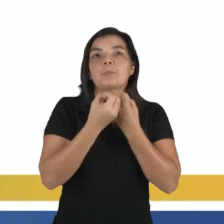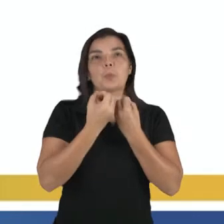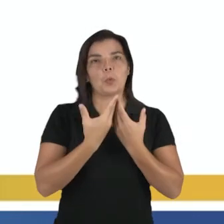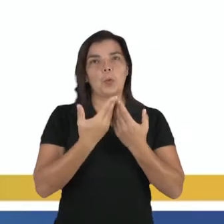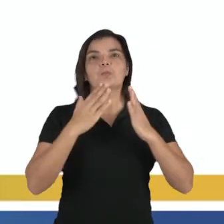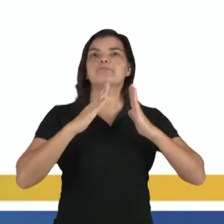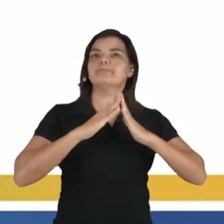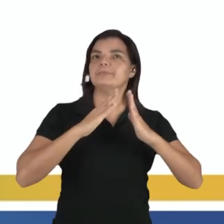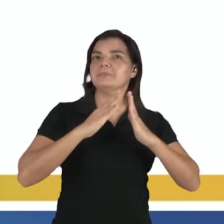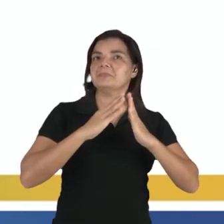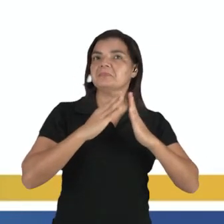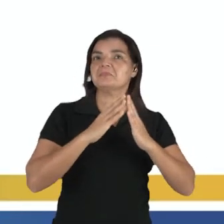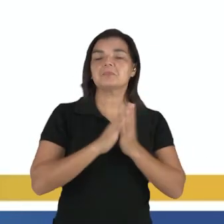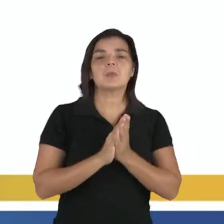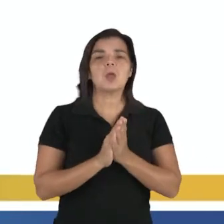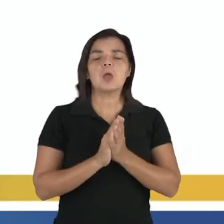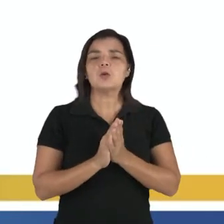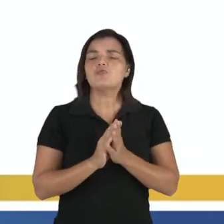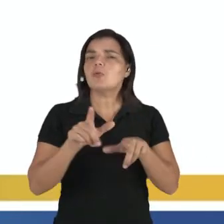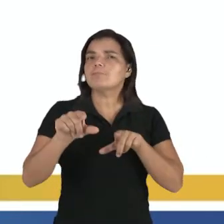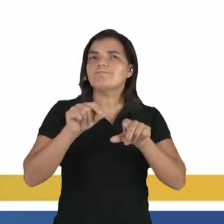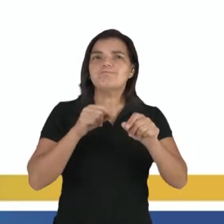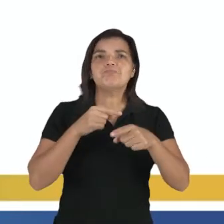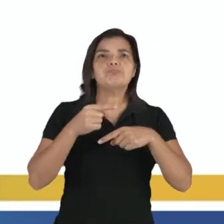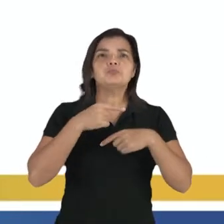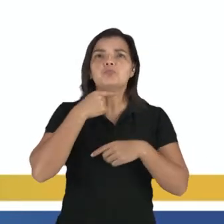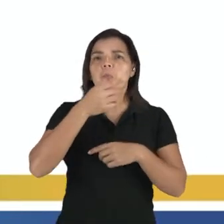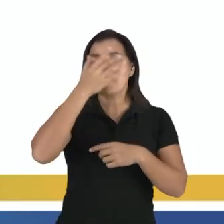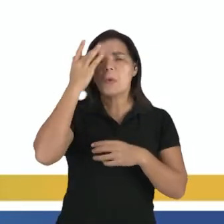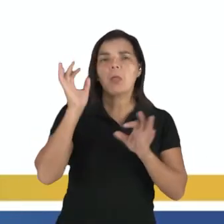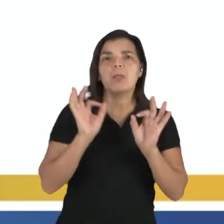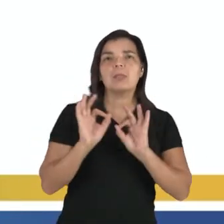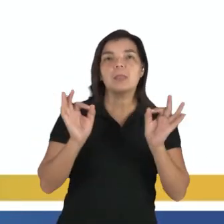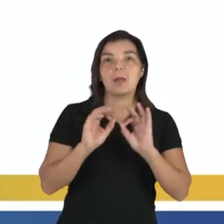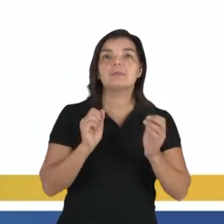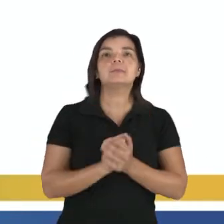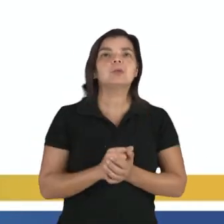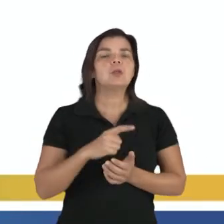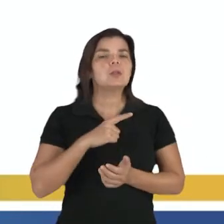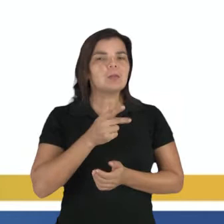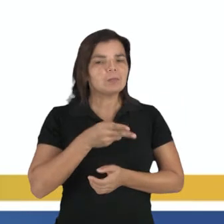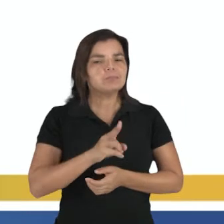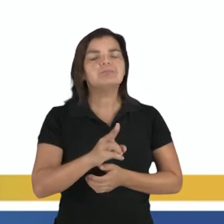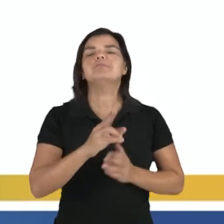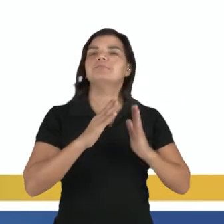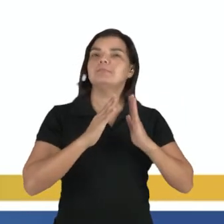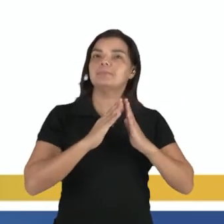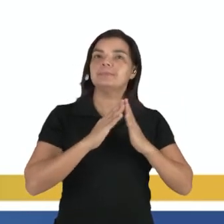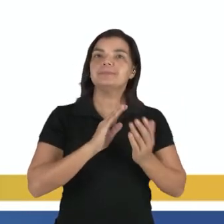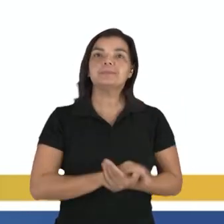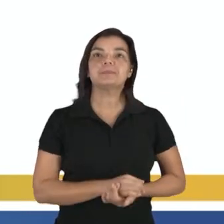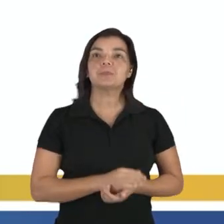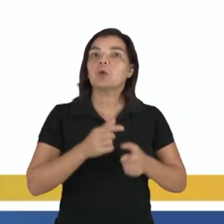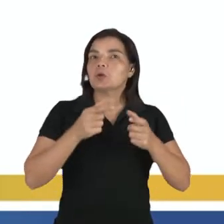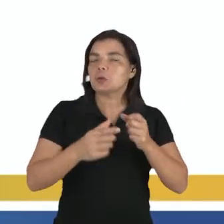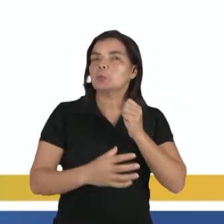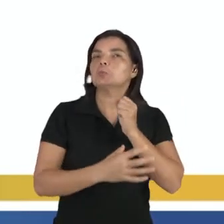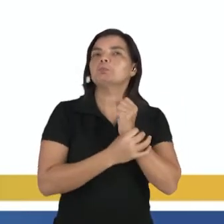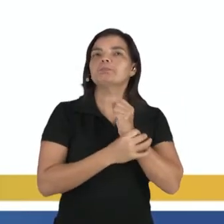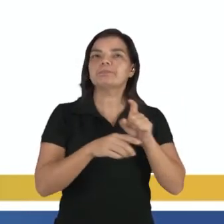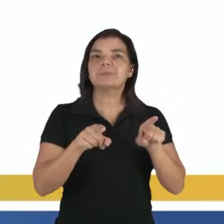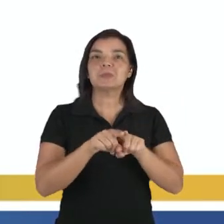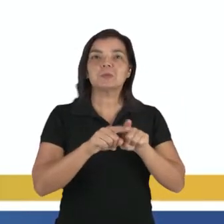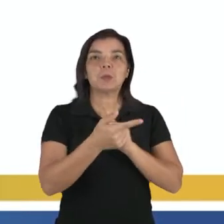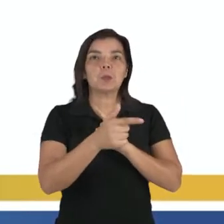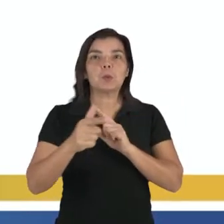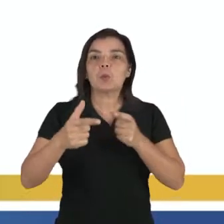bom para morar, que não faz distinção de nenhuma pessoa. Lá toda a vida pode morar. Um lugar seguro